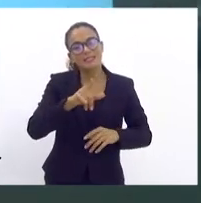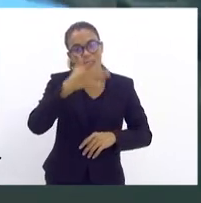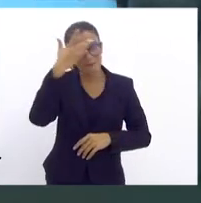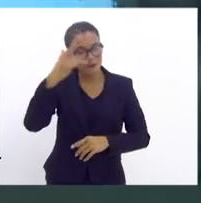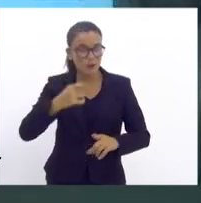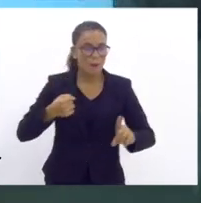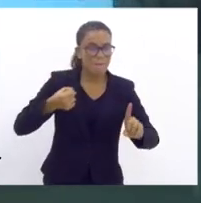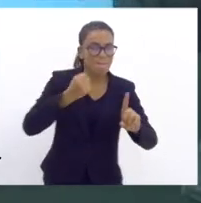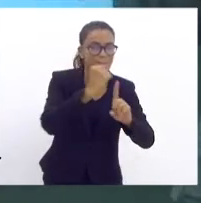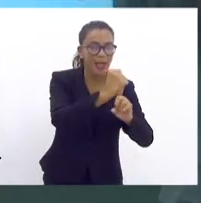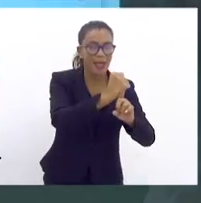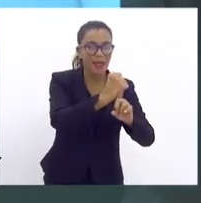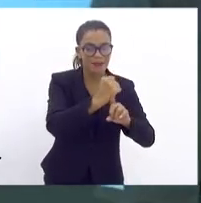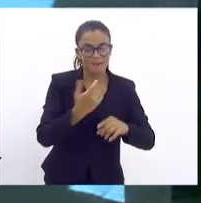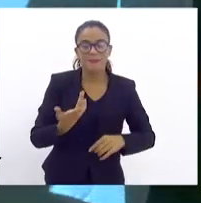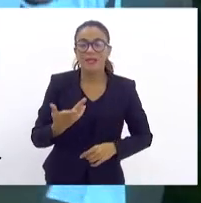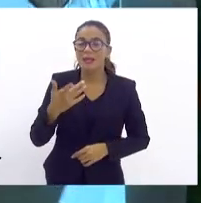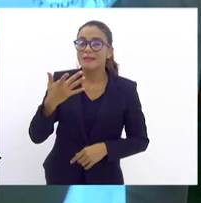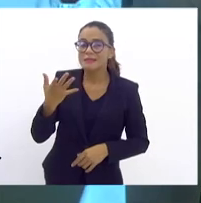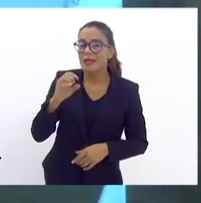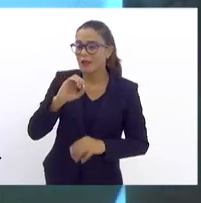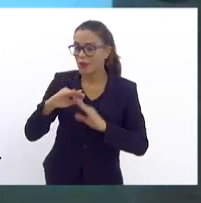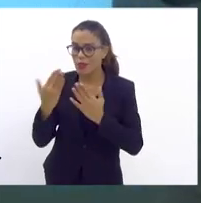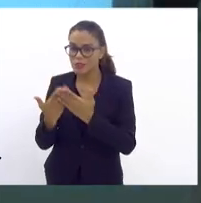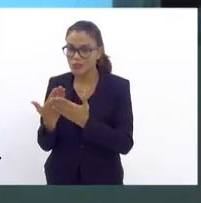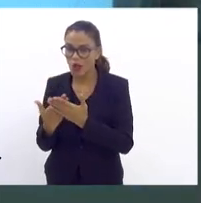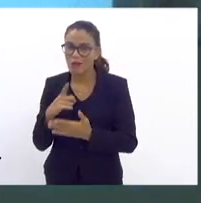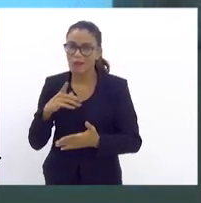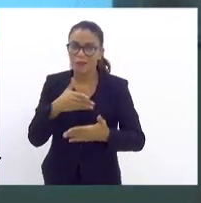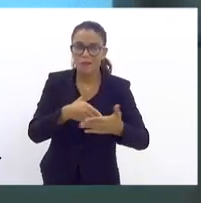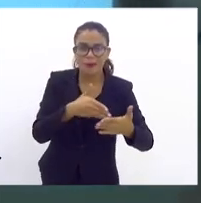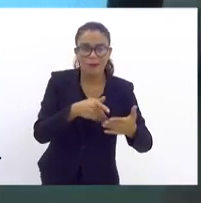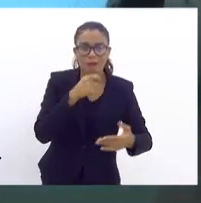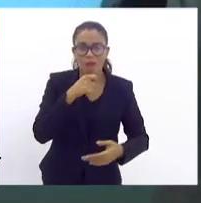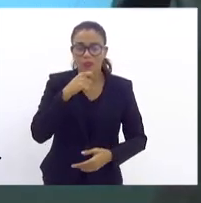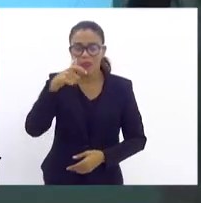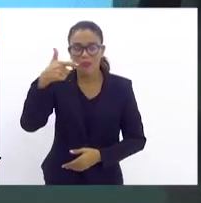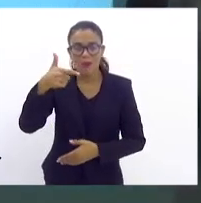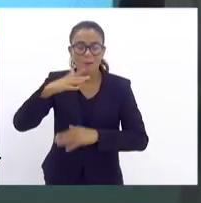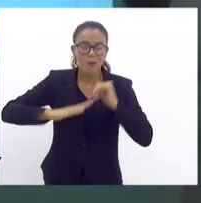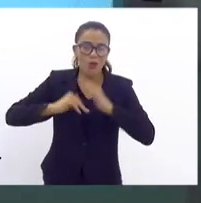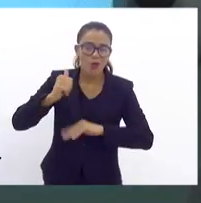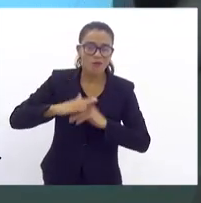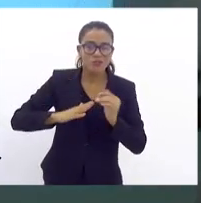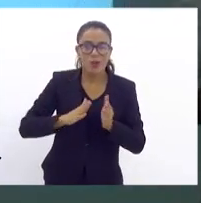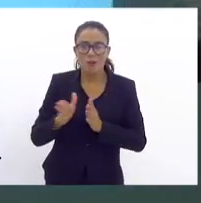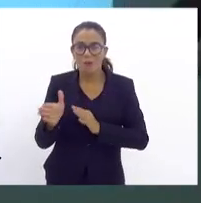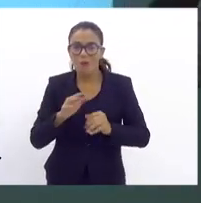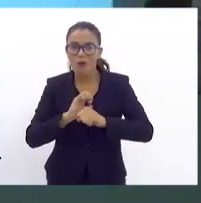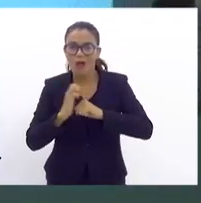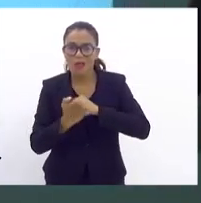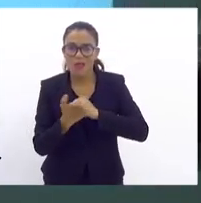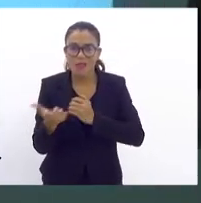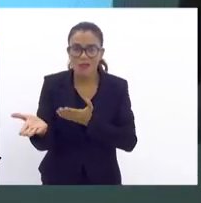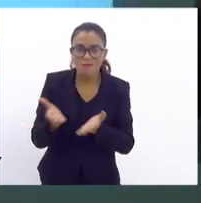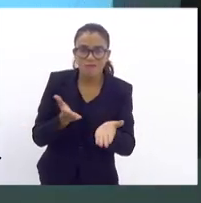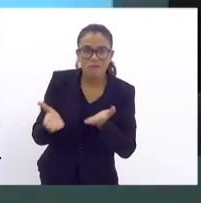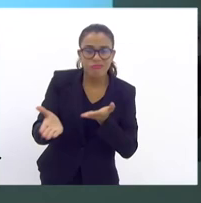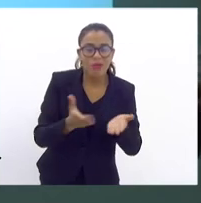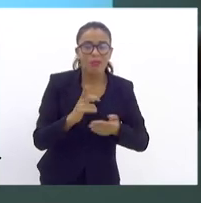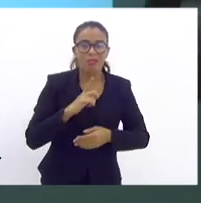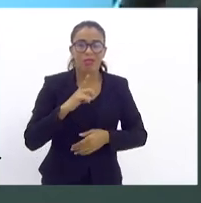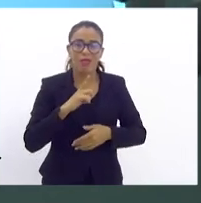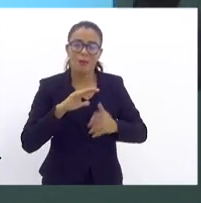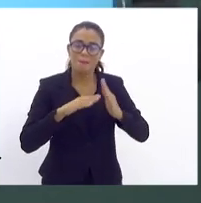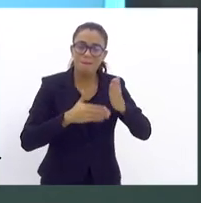Então vai só então na escola tem uma barreira de não ter um profissional para mediar o processo sendo aprendizagem na escola tem